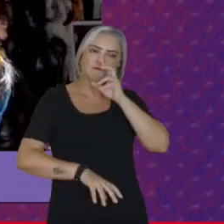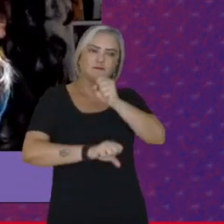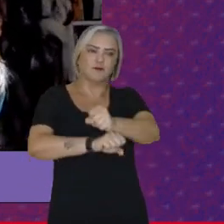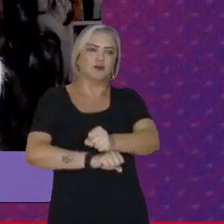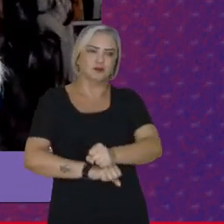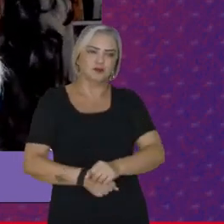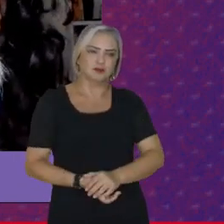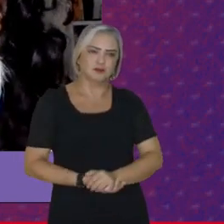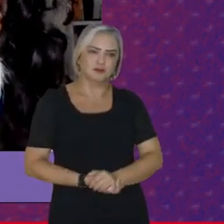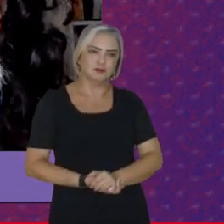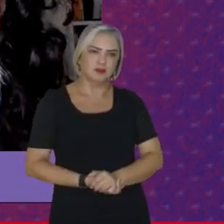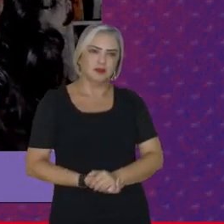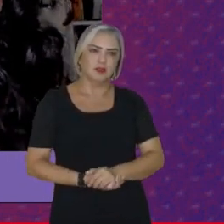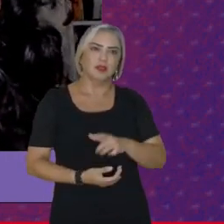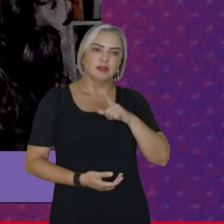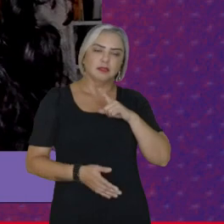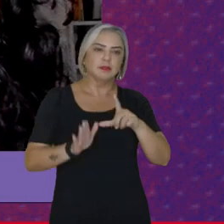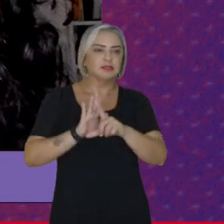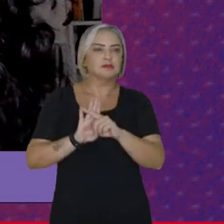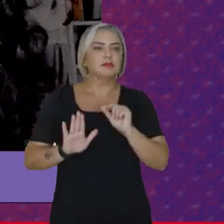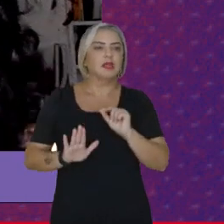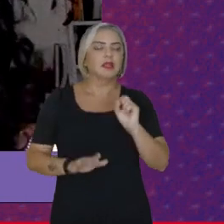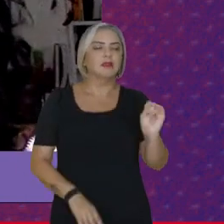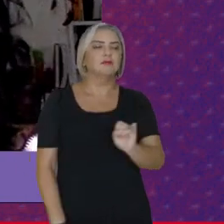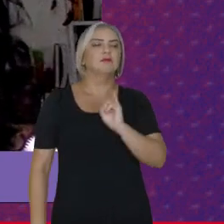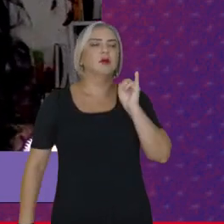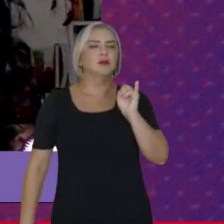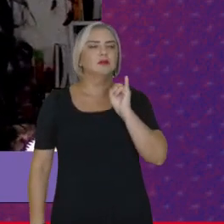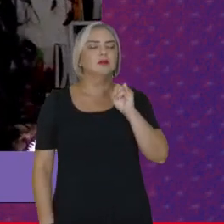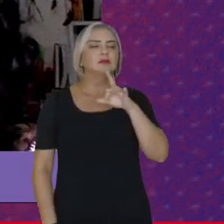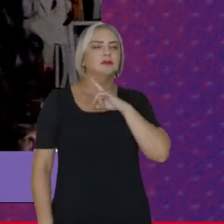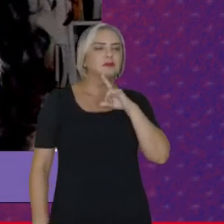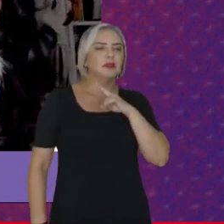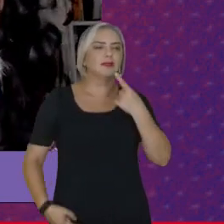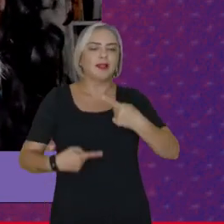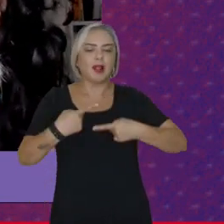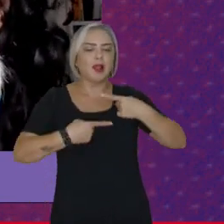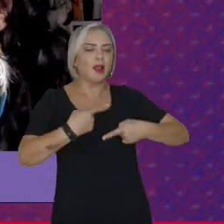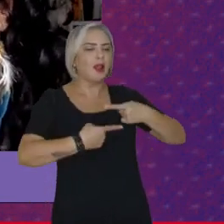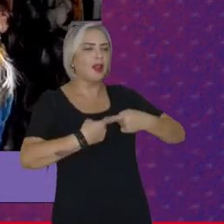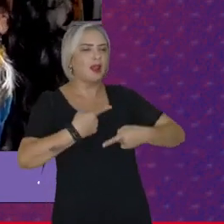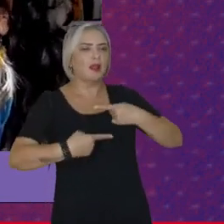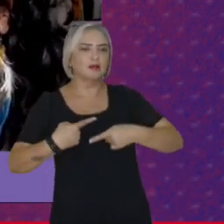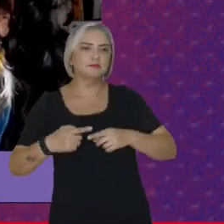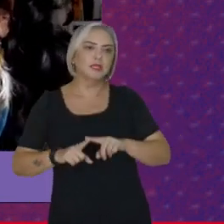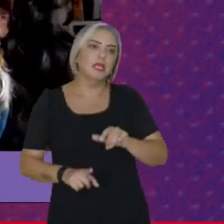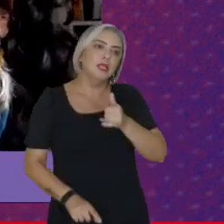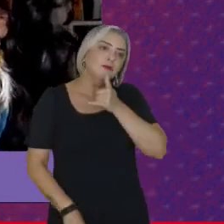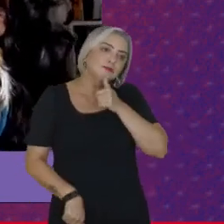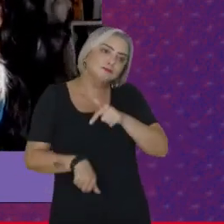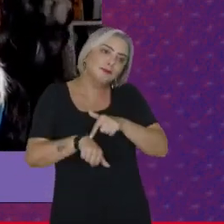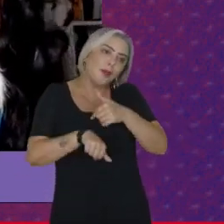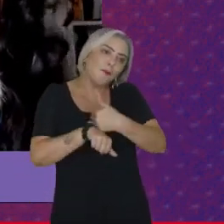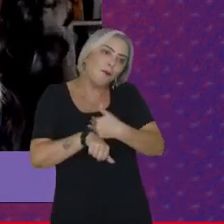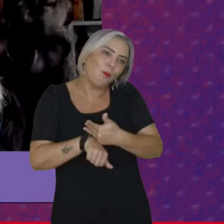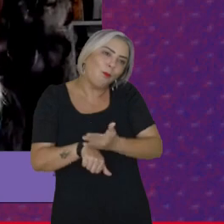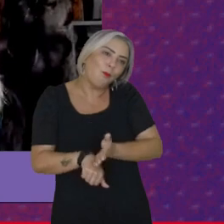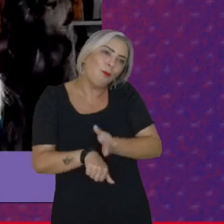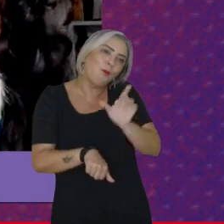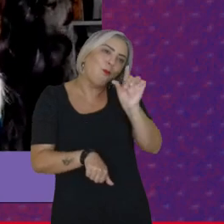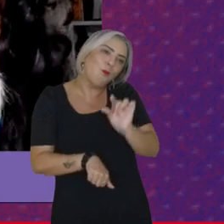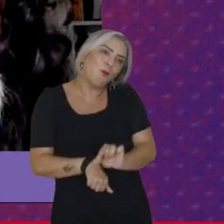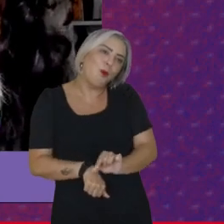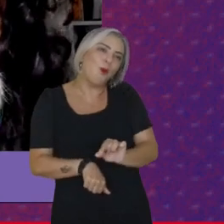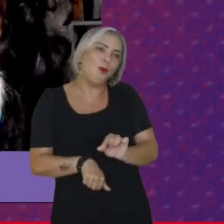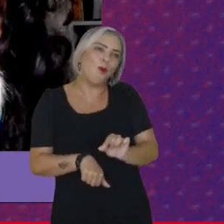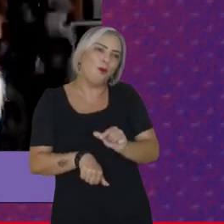E também reforçar aqui a importância da gente ter esses debates. Infelizmente, nosso tempo é curto, né? Então a gente já